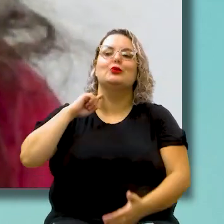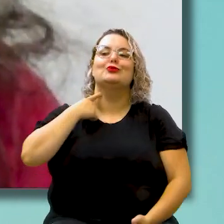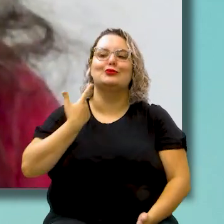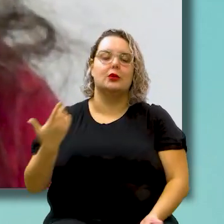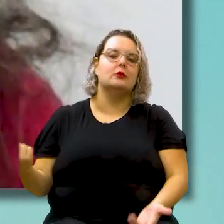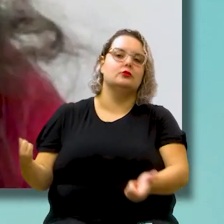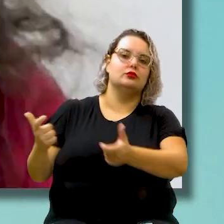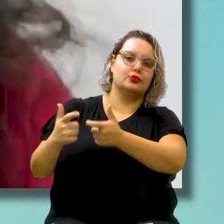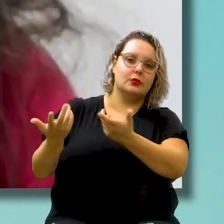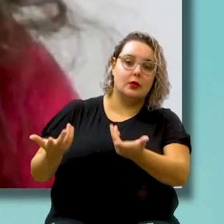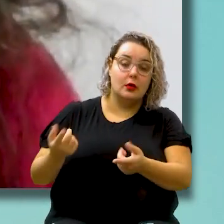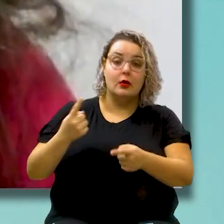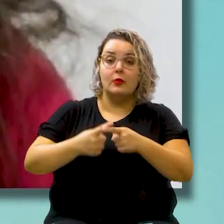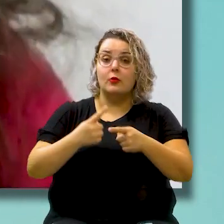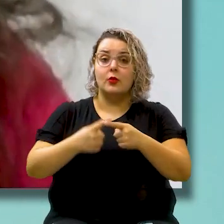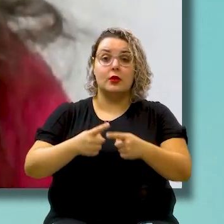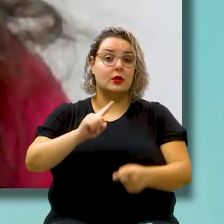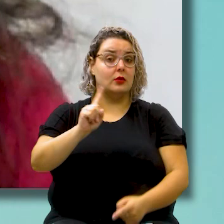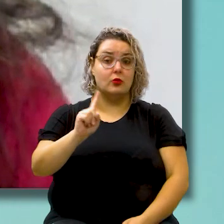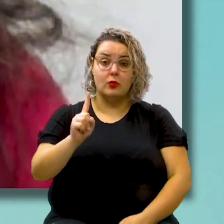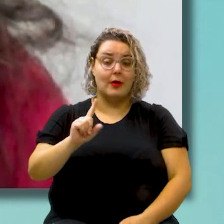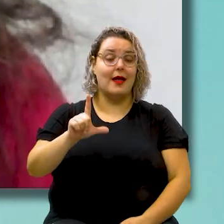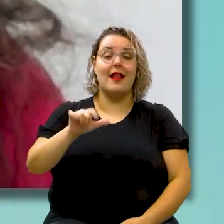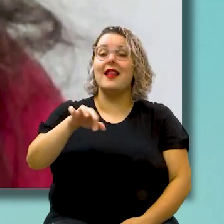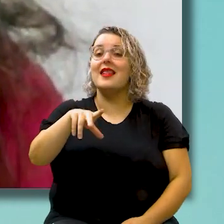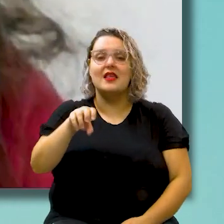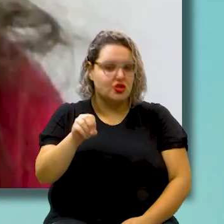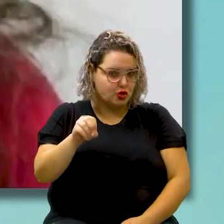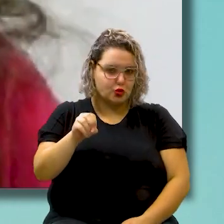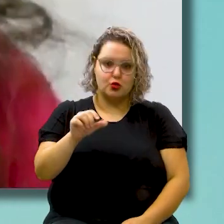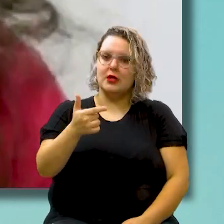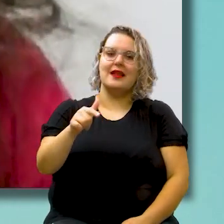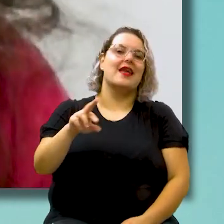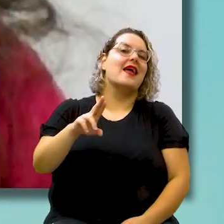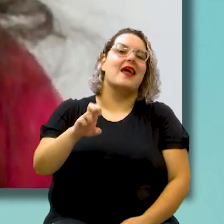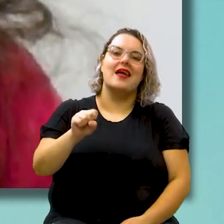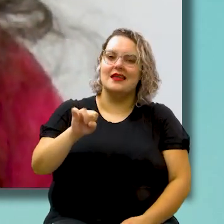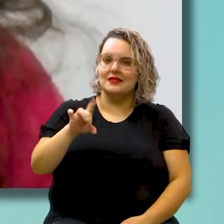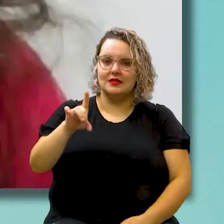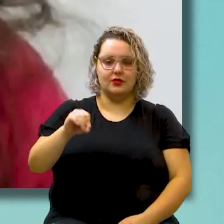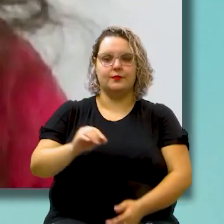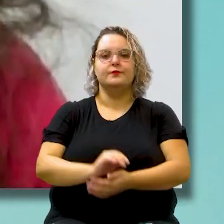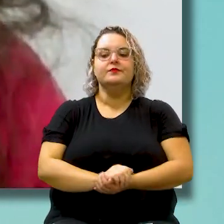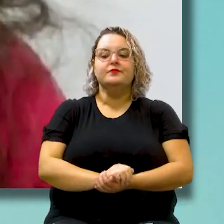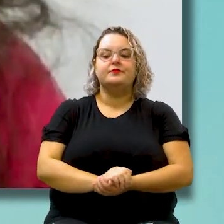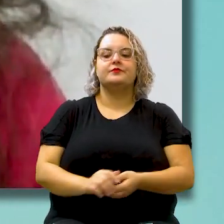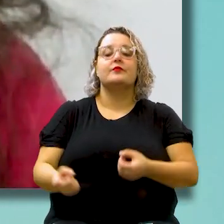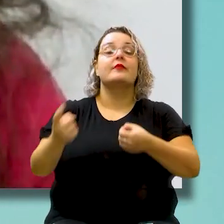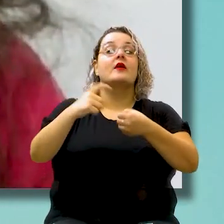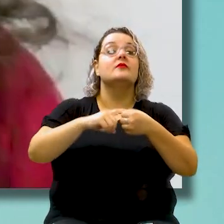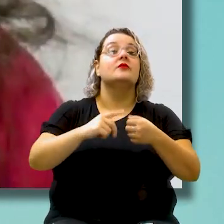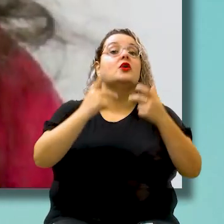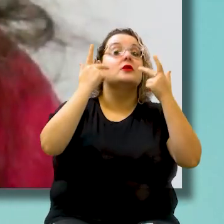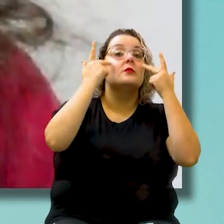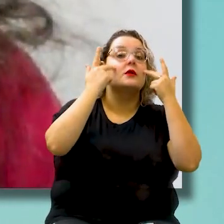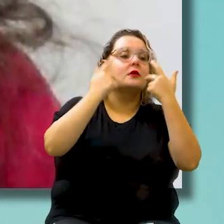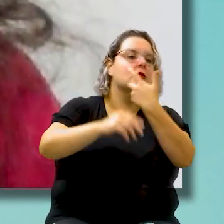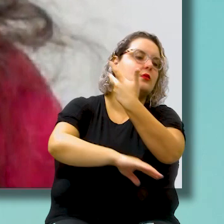o descarte, e que o que a gente descarta não é resíduo nem lixo, é tudo matéria-prima, volta a ser natural,